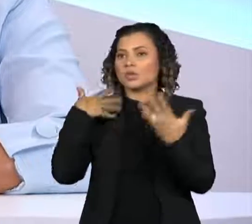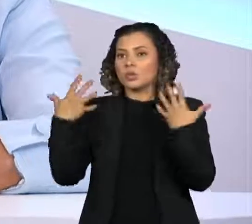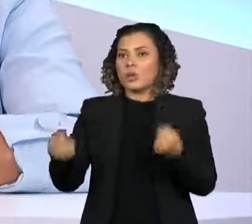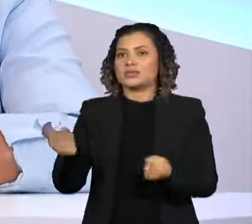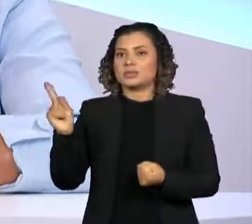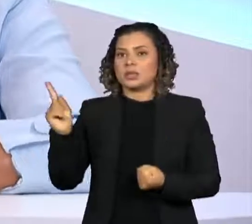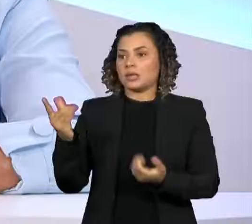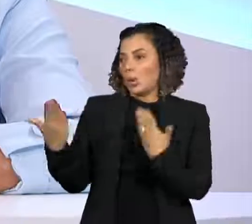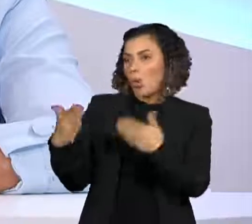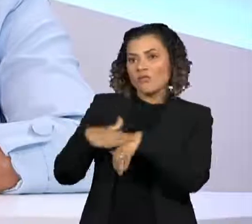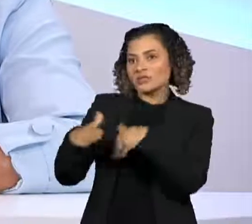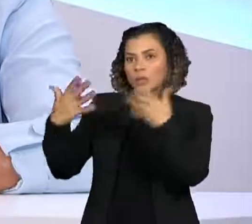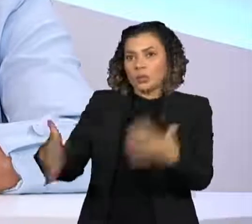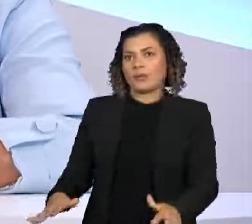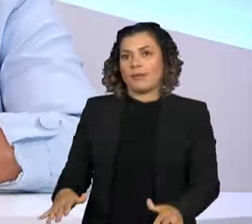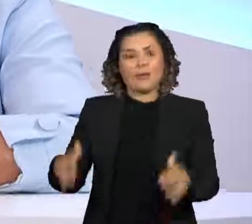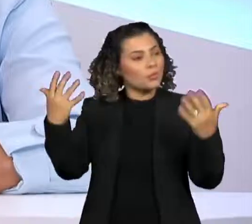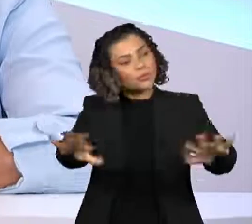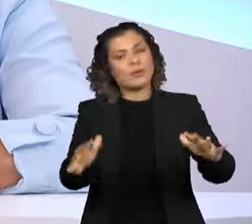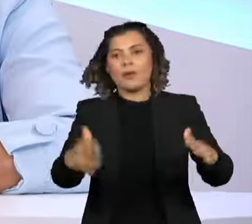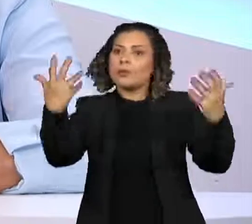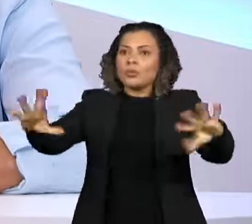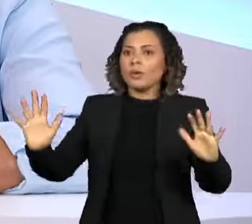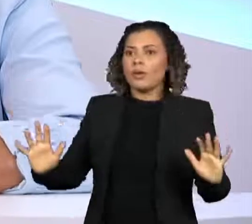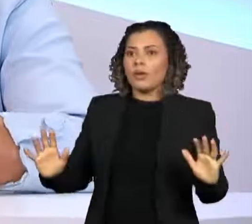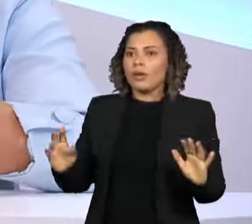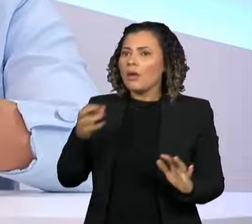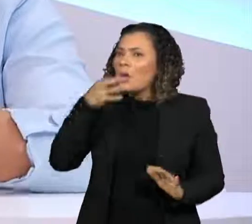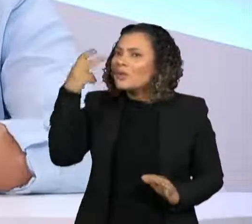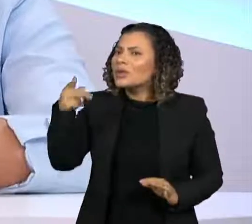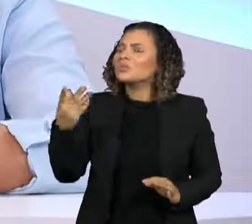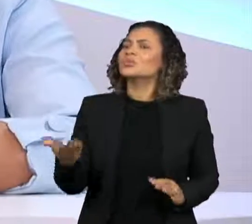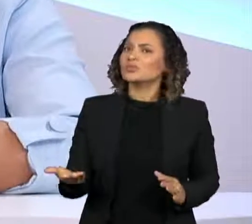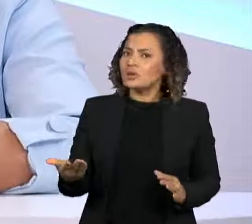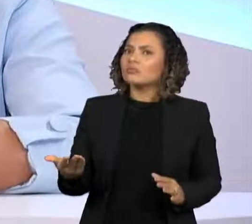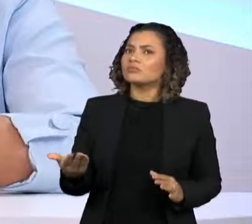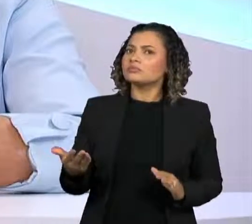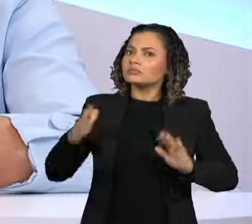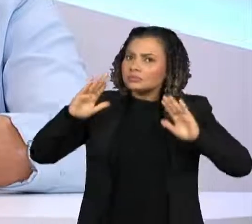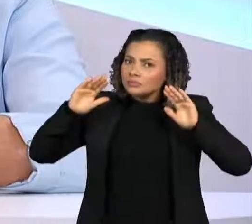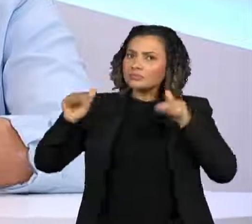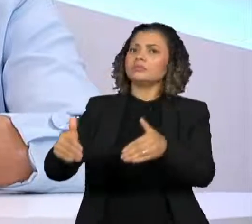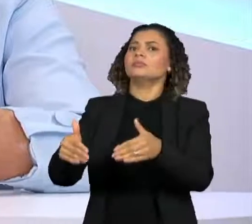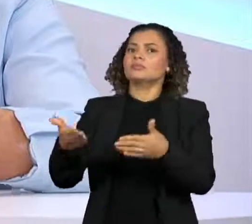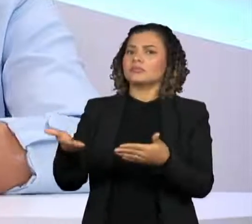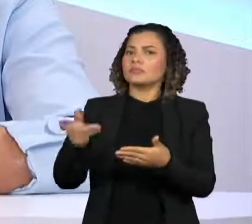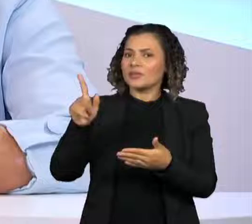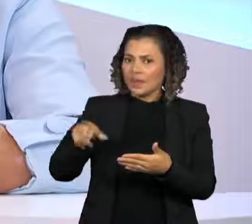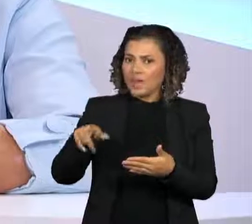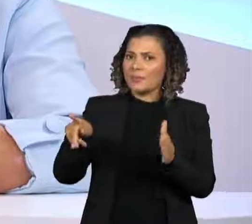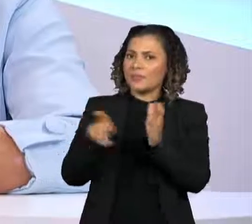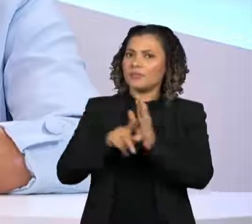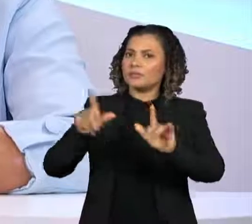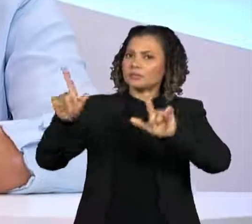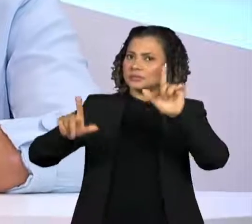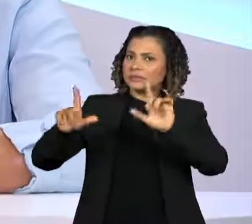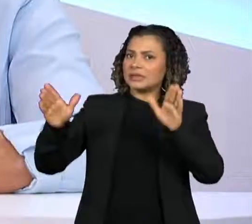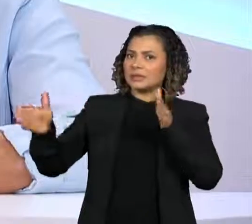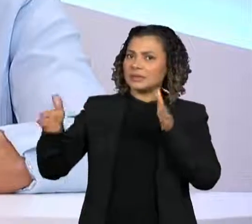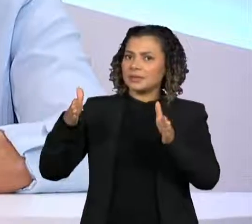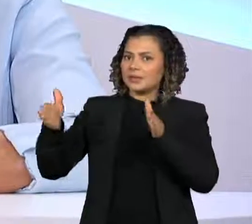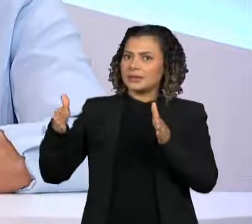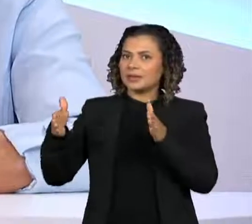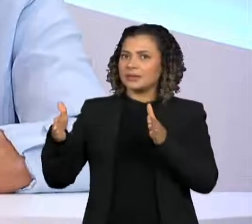não quer conversar, não quer o diálogo. De que forma você acha, até especificamente, seria o papel da imprensa